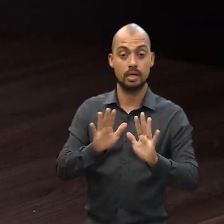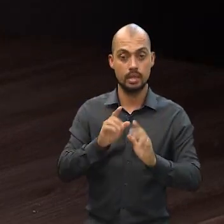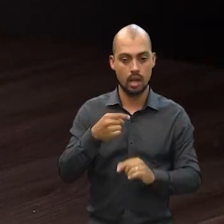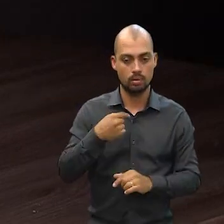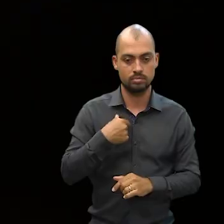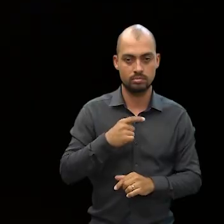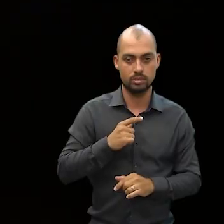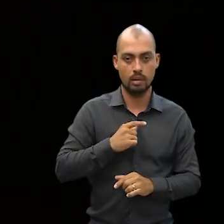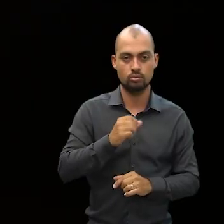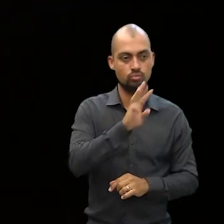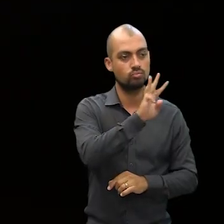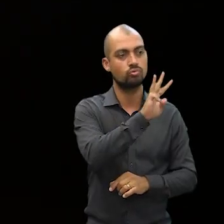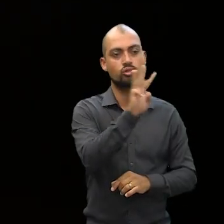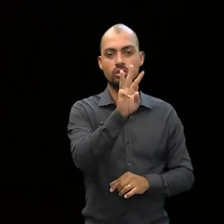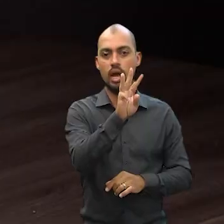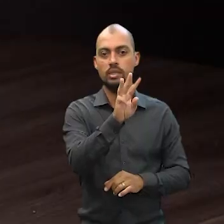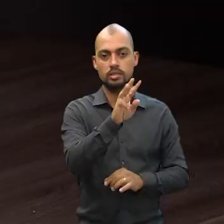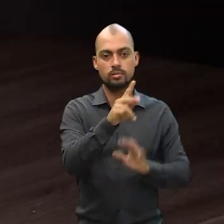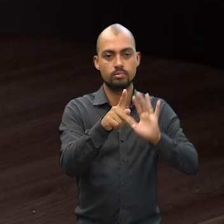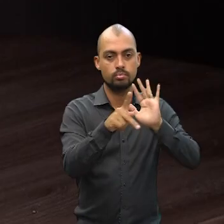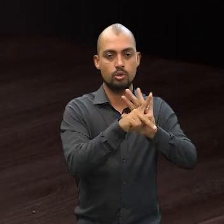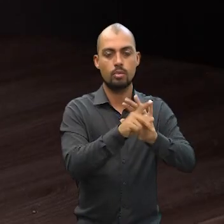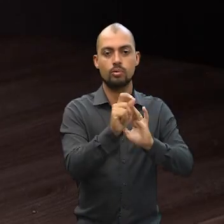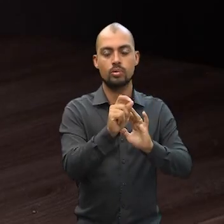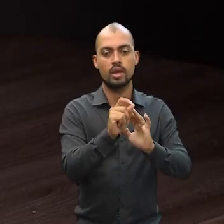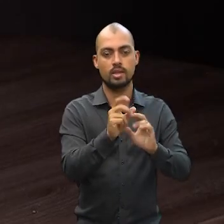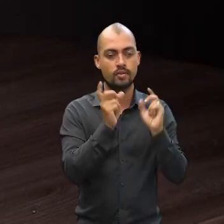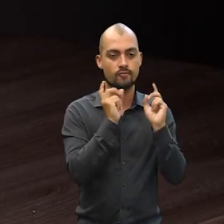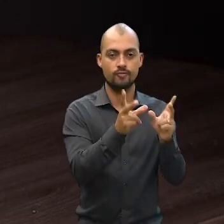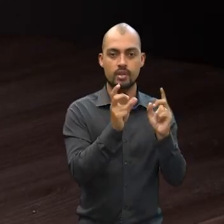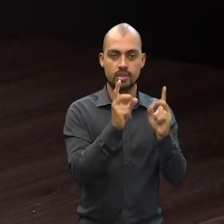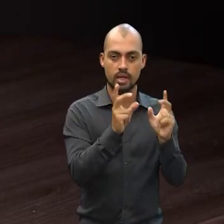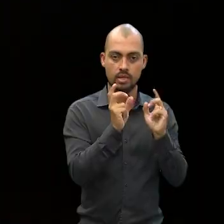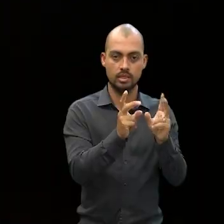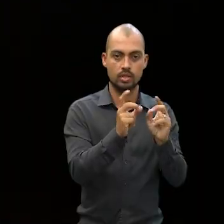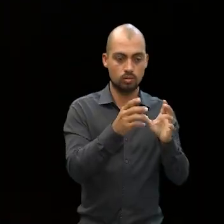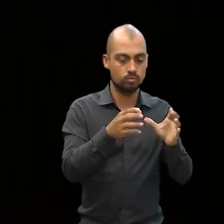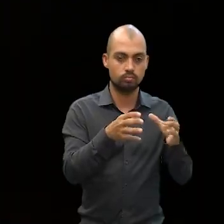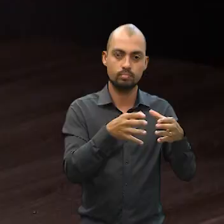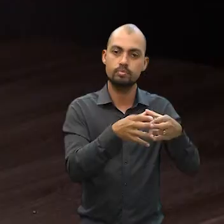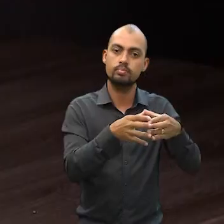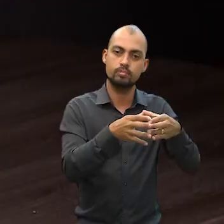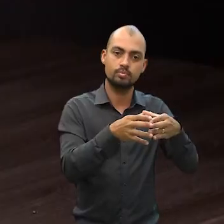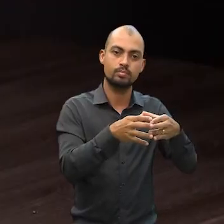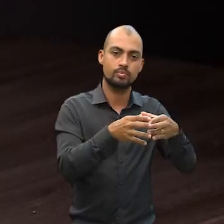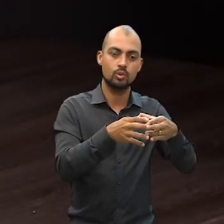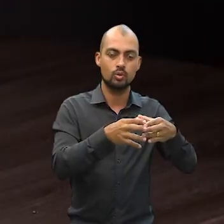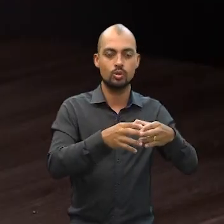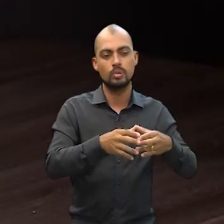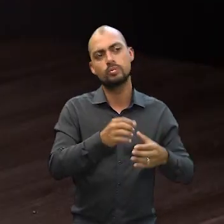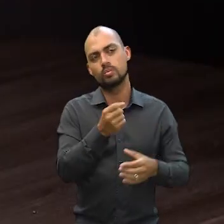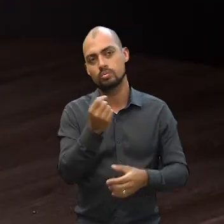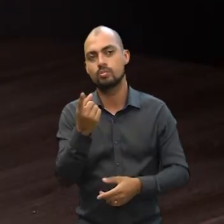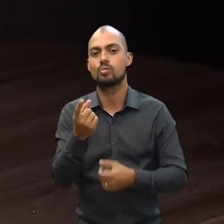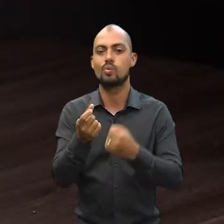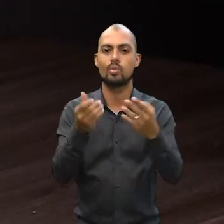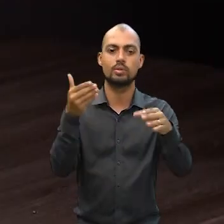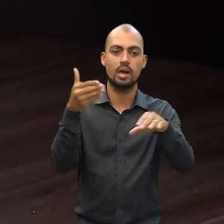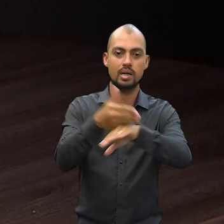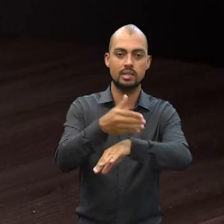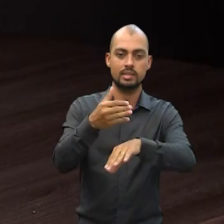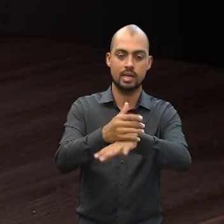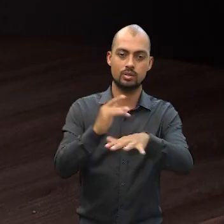tem aí alguns sites especializados que estão vendendo pacotes online para esse grupo e outros não, a gente tem o acesso aí